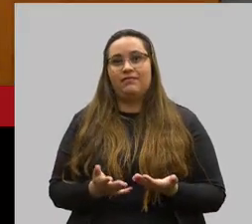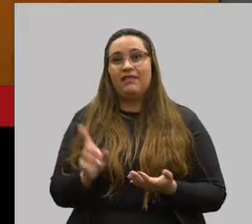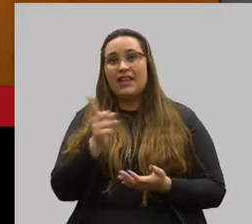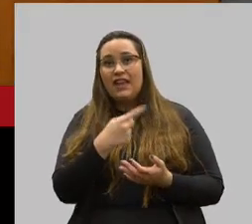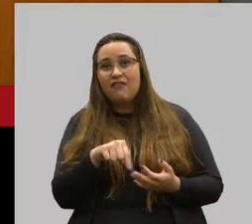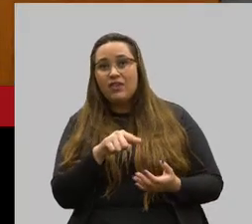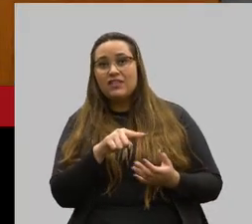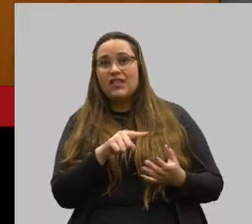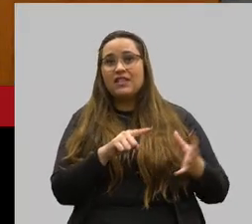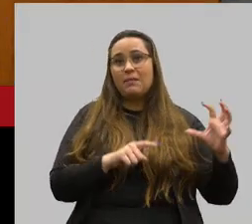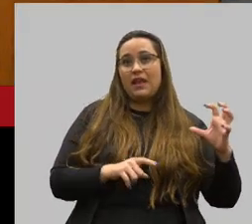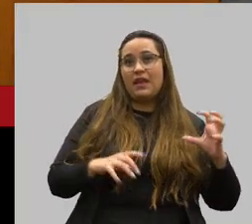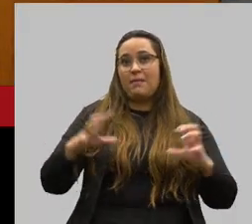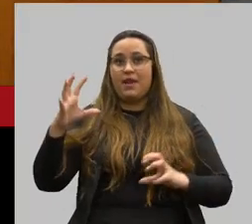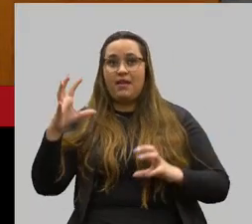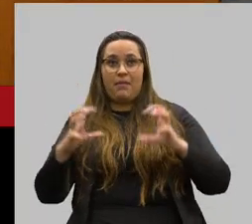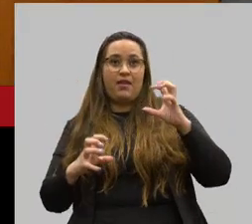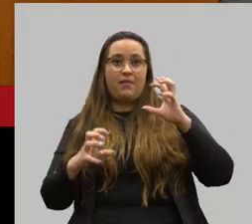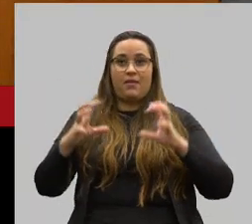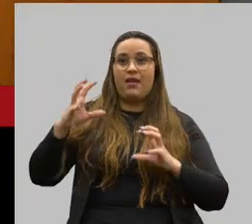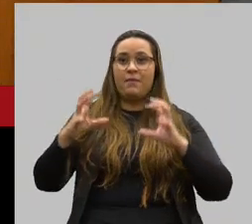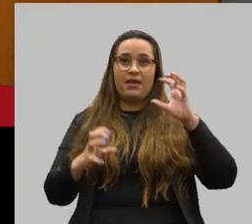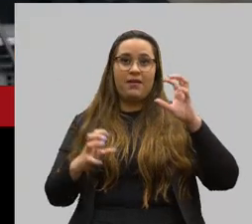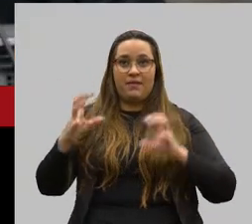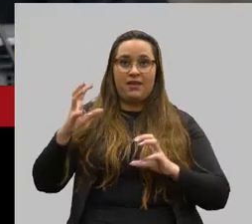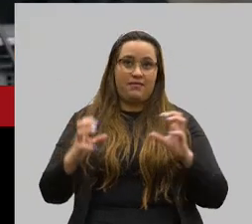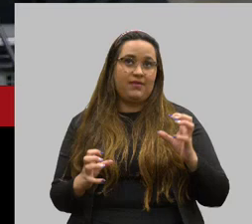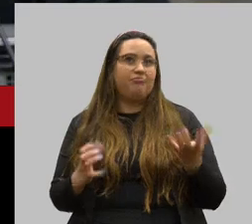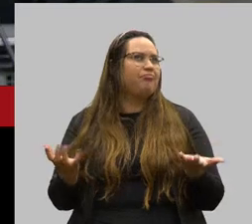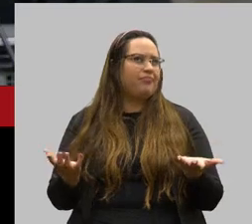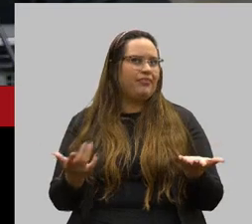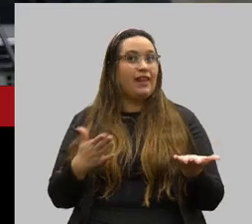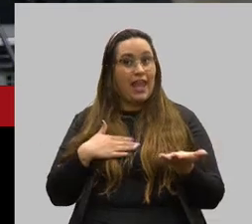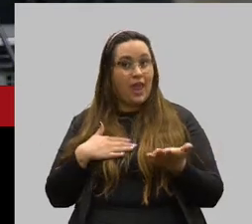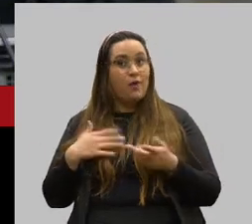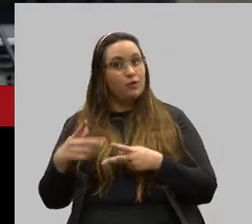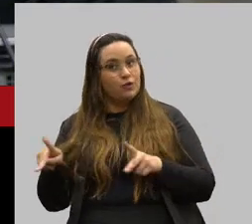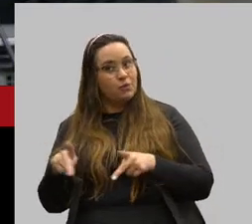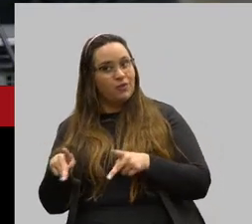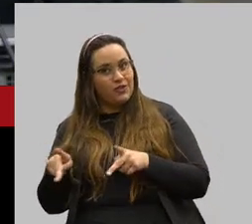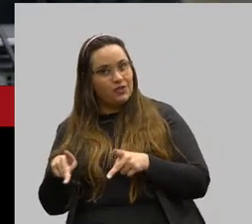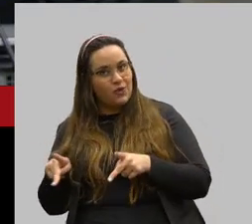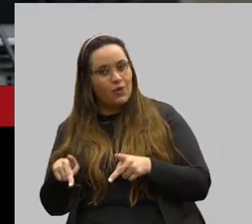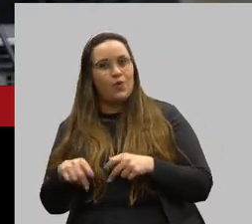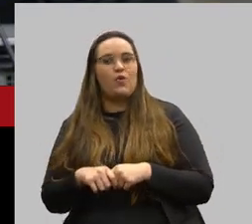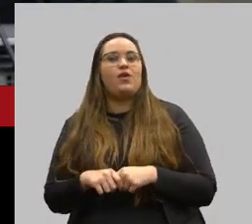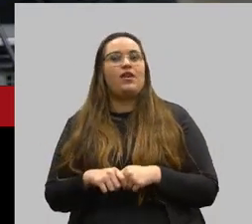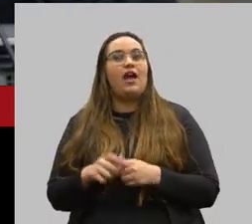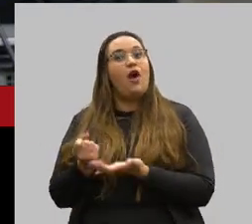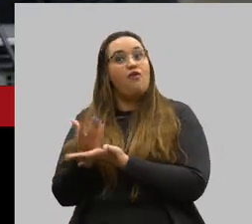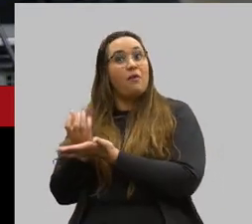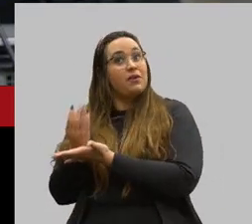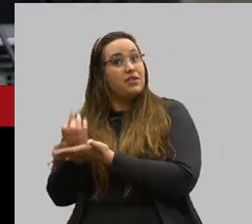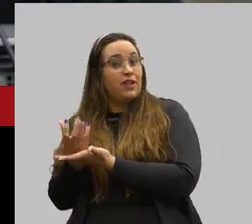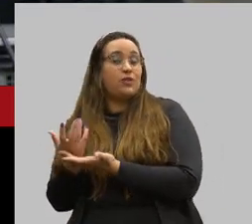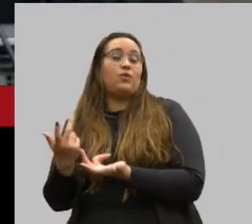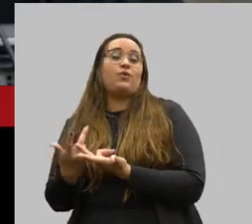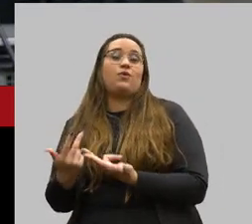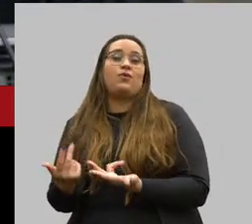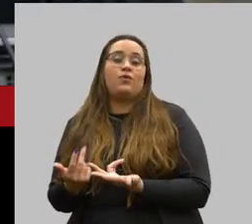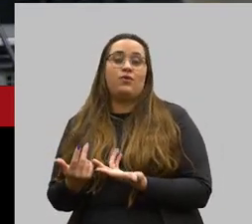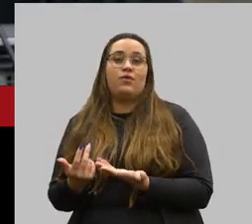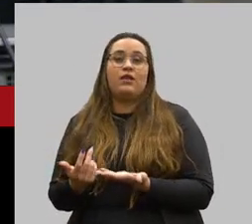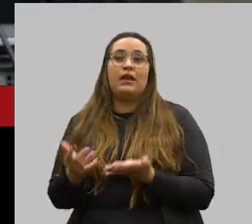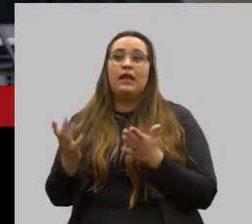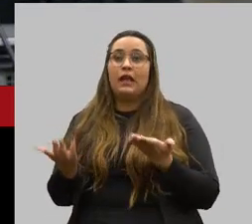com diagnóstico sabe eh eu sou professora alfabetizadora E aí quando a gente